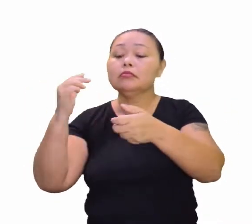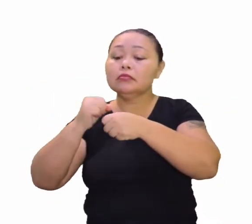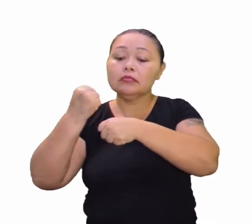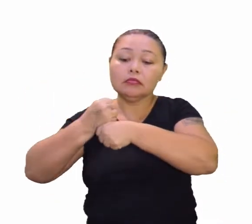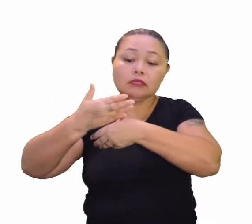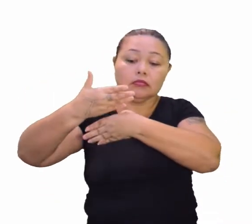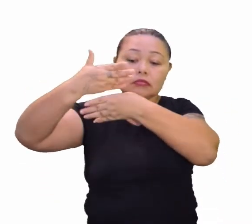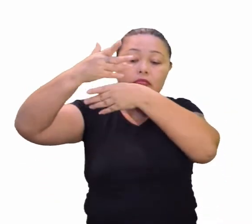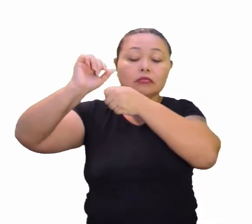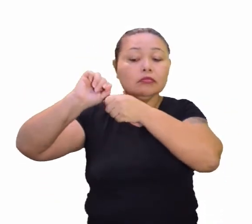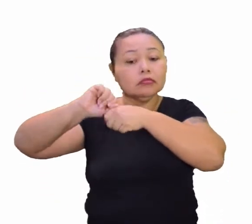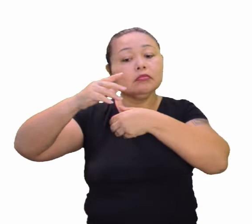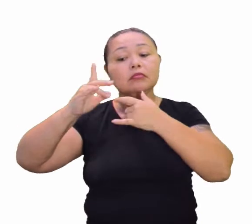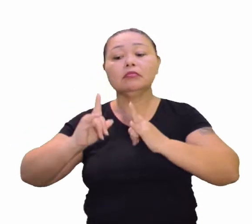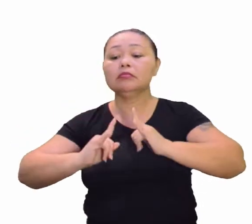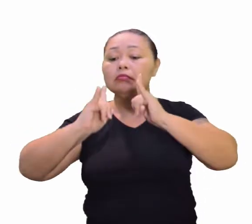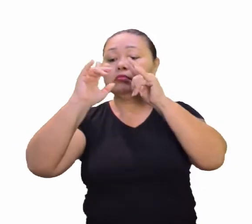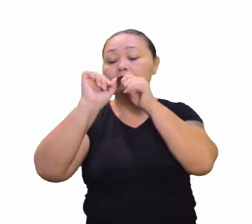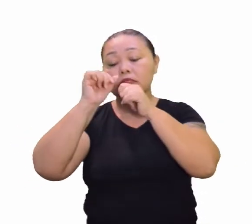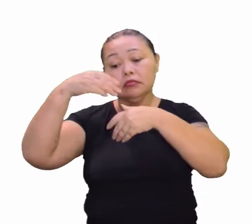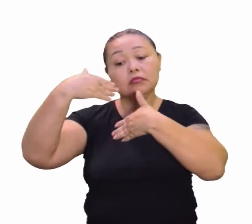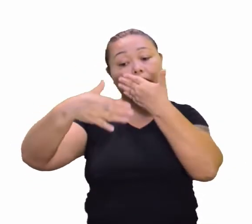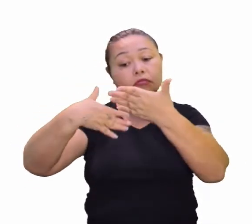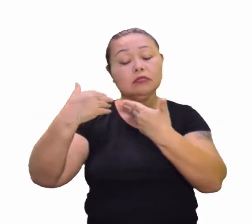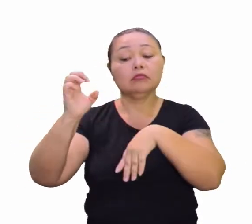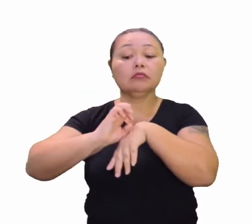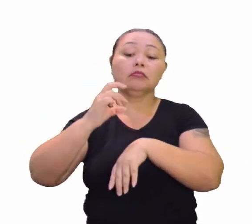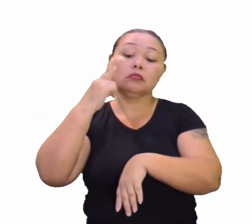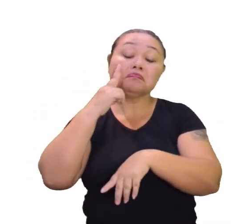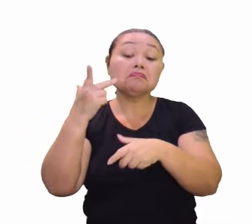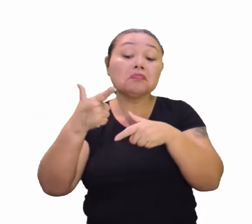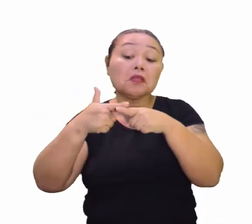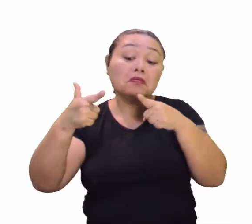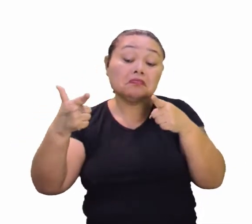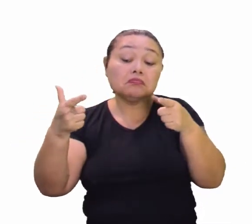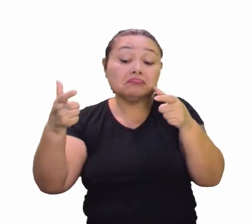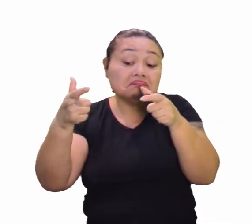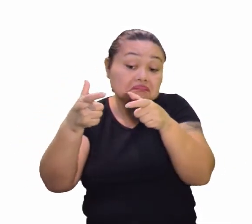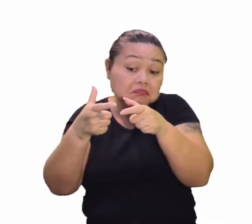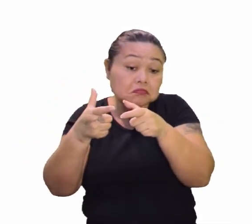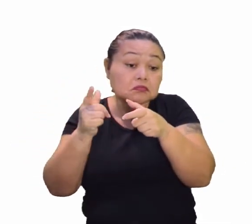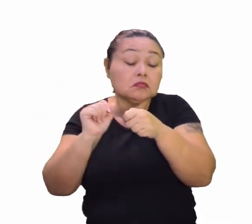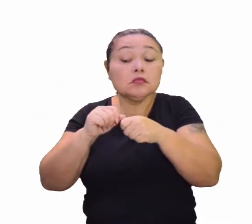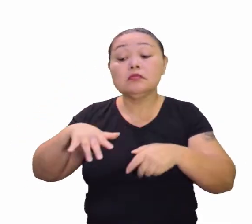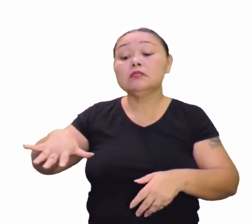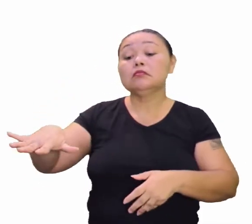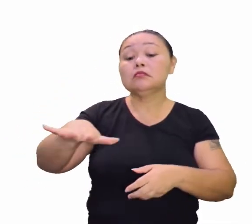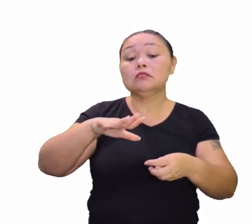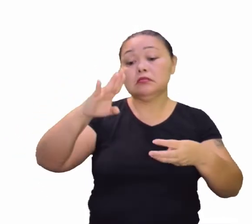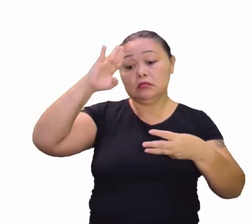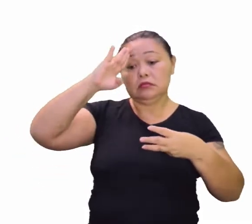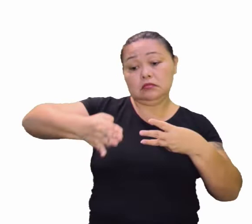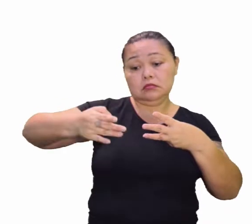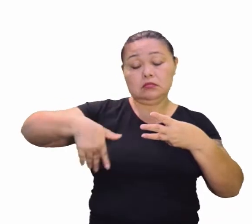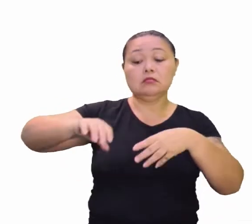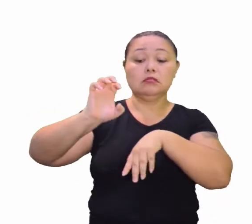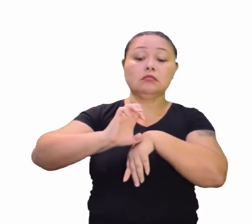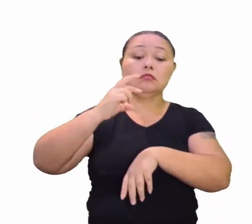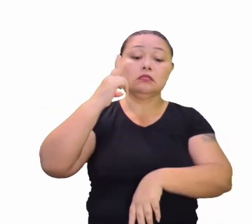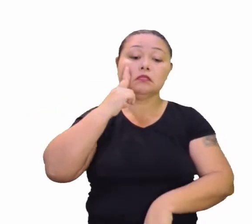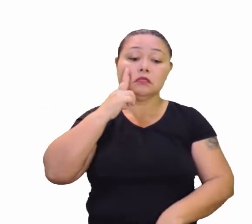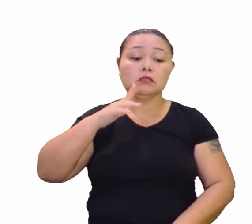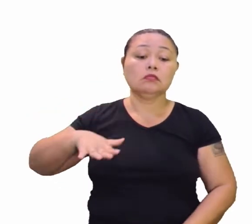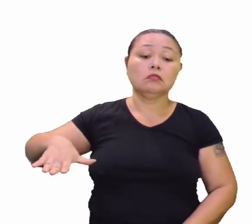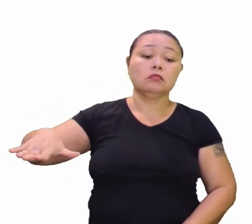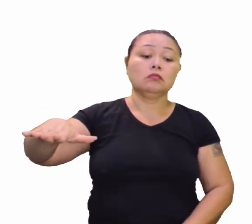aqui, que vem sendo desenvolvida em Rondônia, mas não tem tanta gente. E qual que é o setor principal de Rondônia?